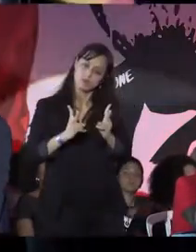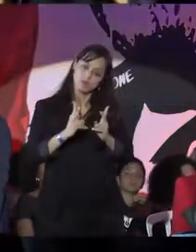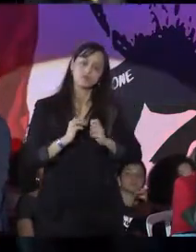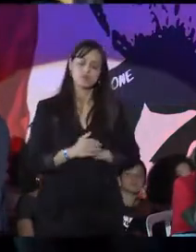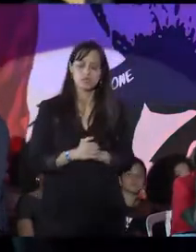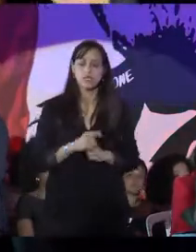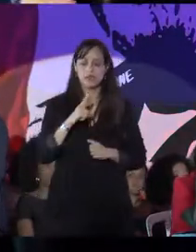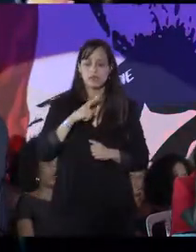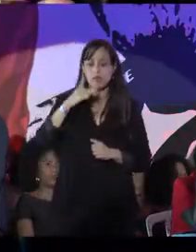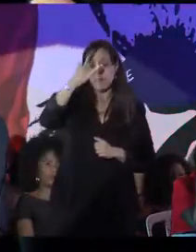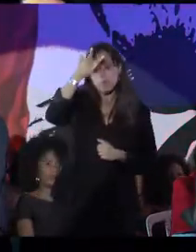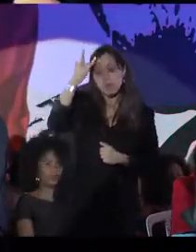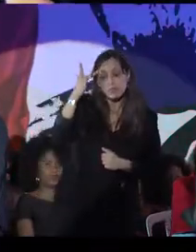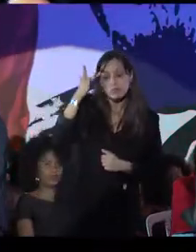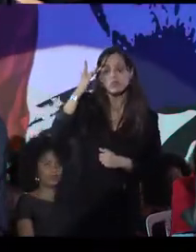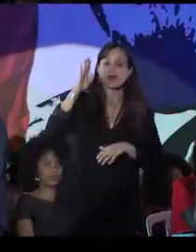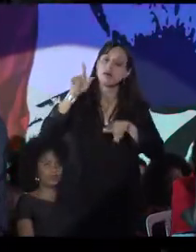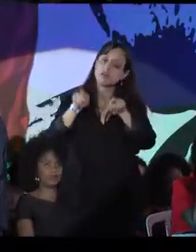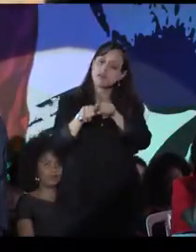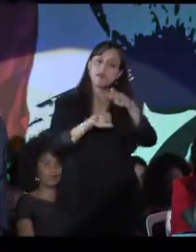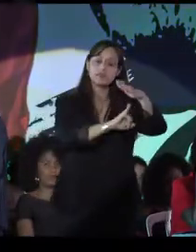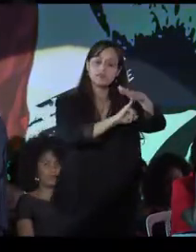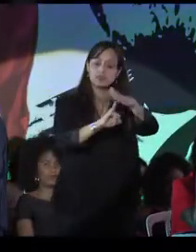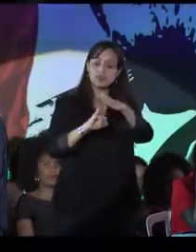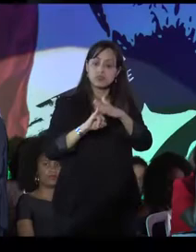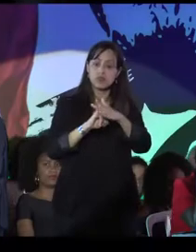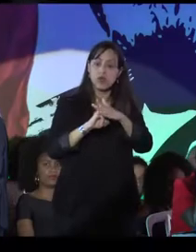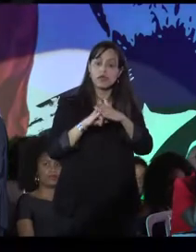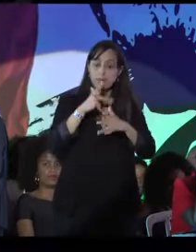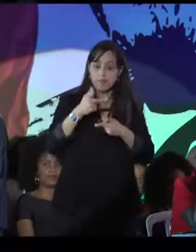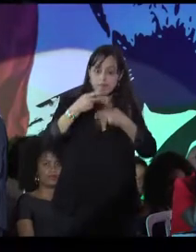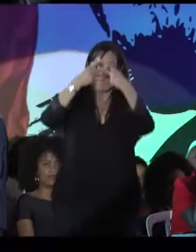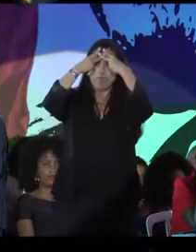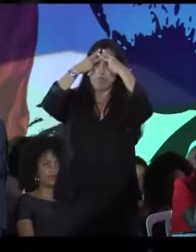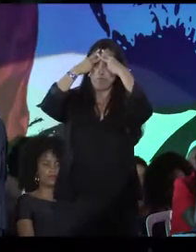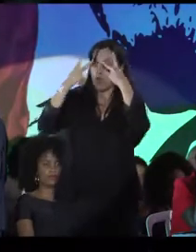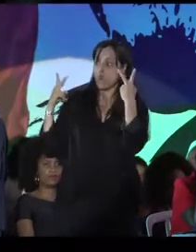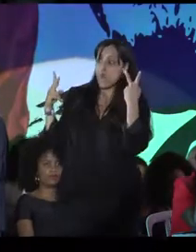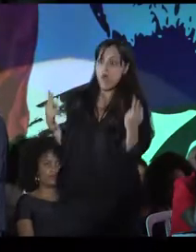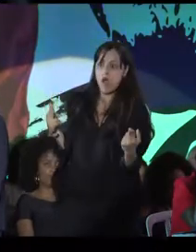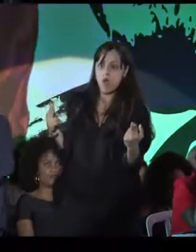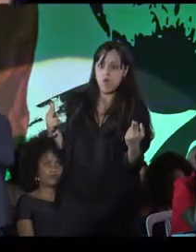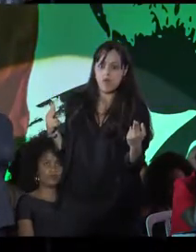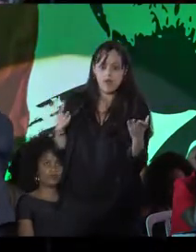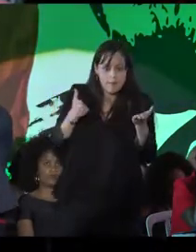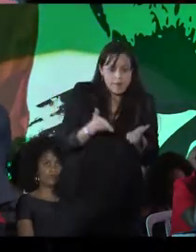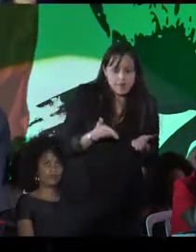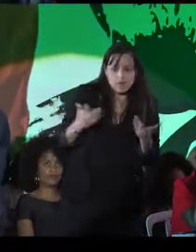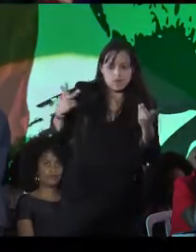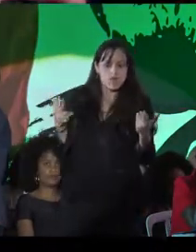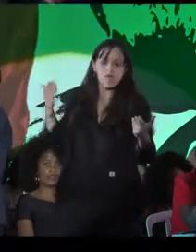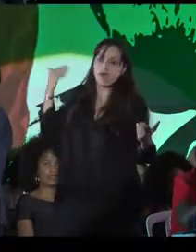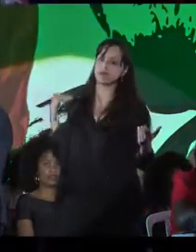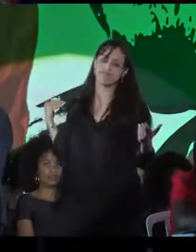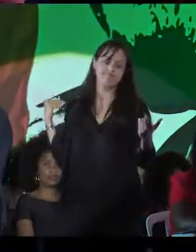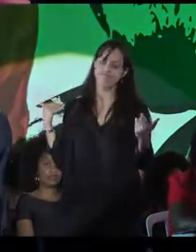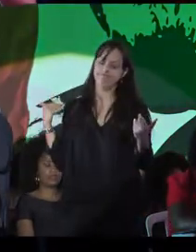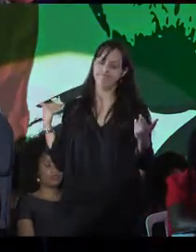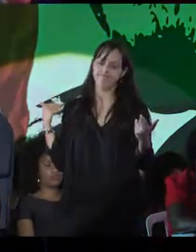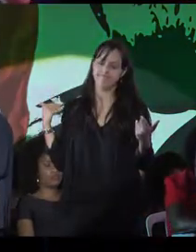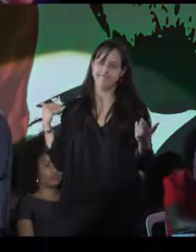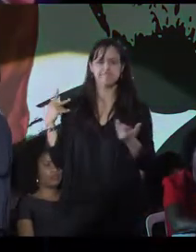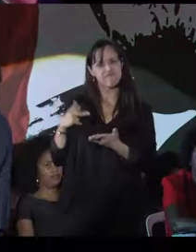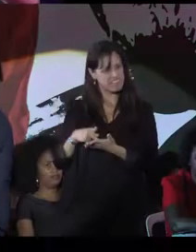que, aprisionados pelo passado, compreendem o tempo presente como mera reprodução do passado. Isso